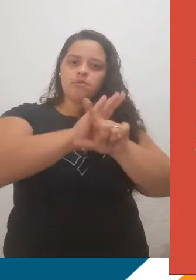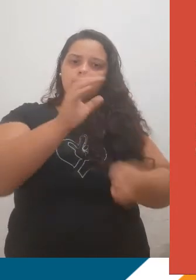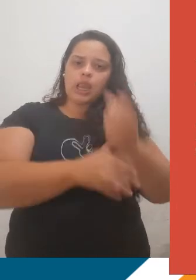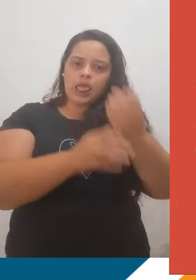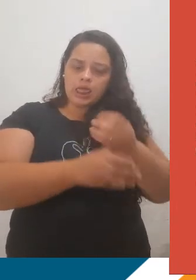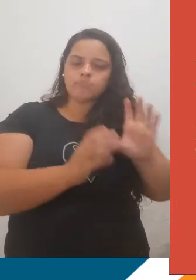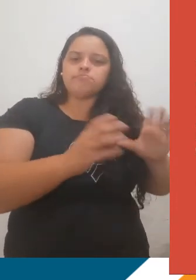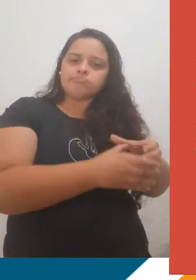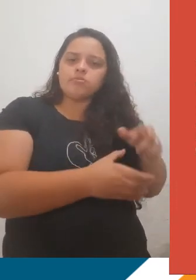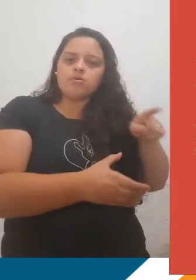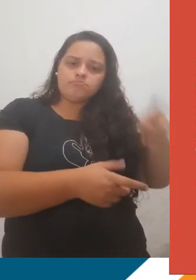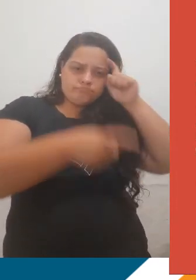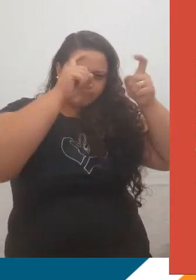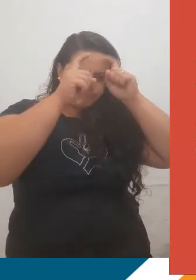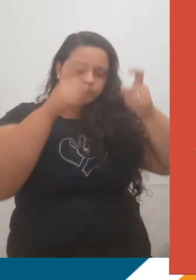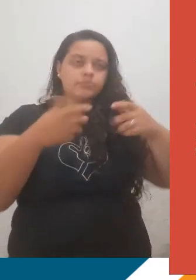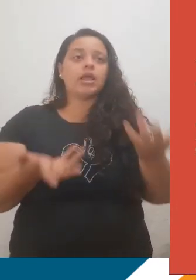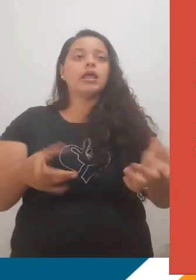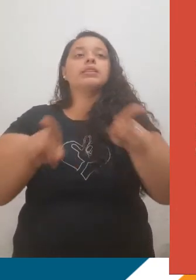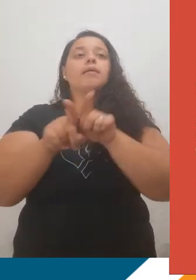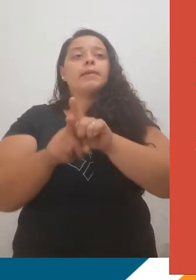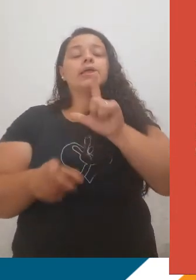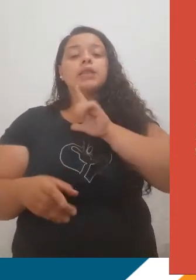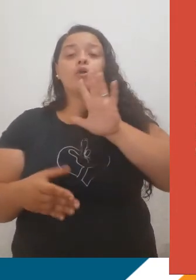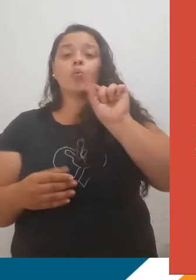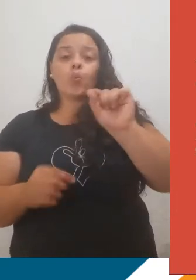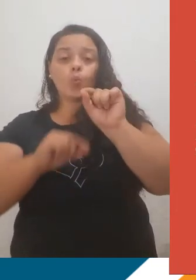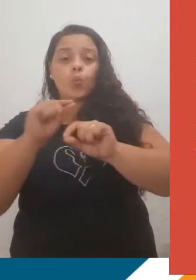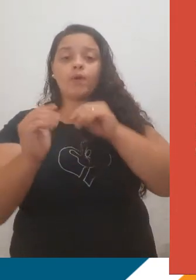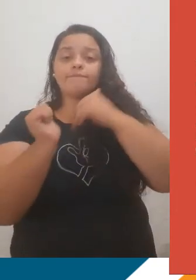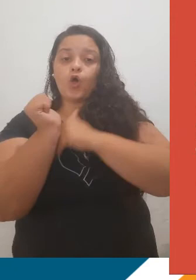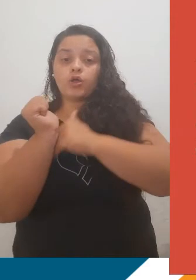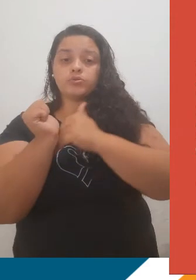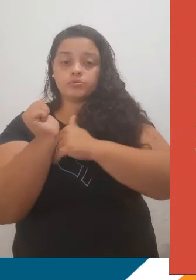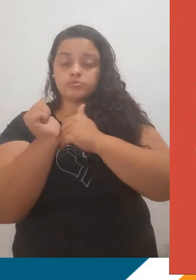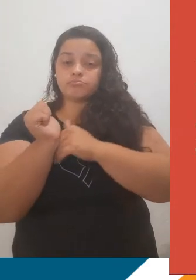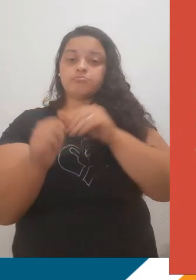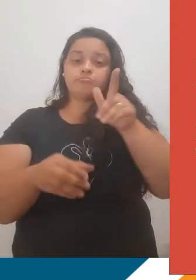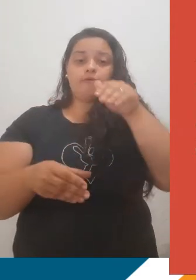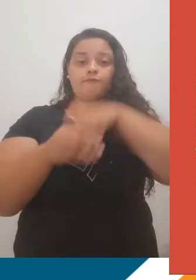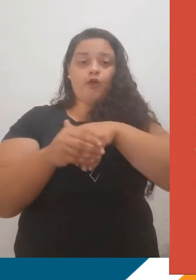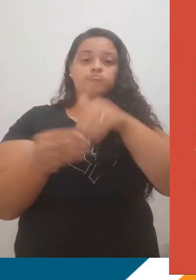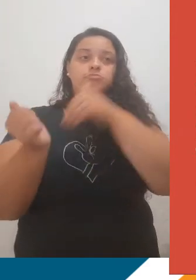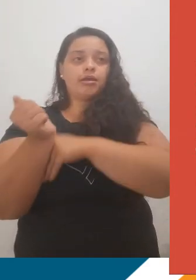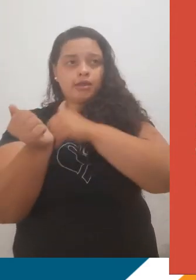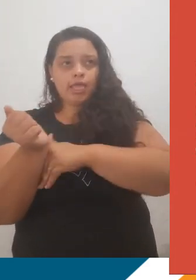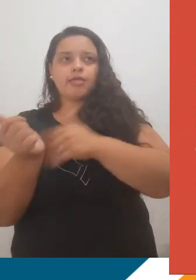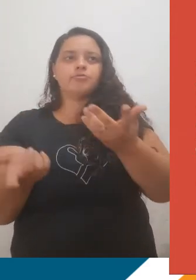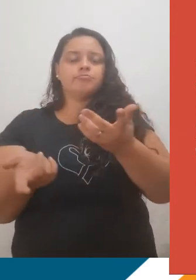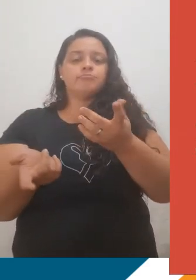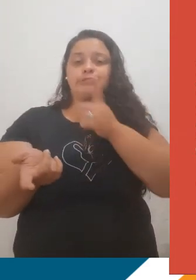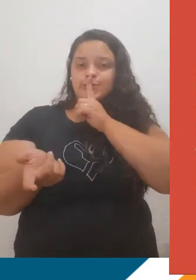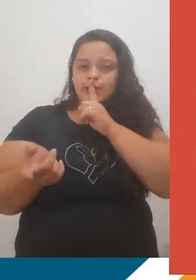a gente tem a manutenção do voto secreto, direto e universal para homens e mulheres, né, com a